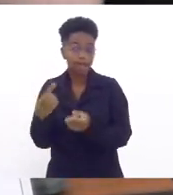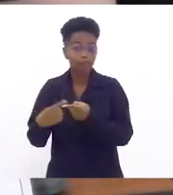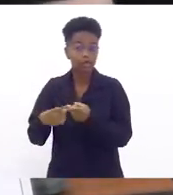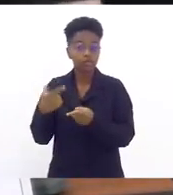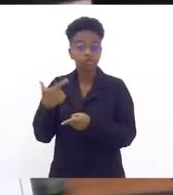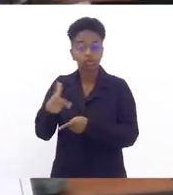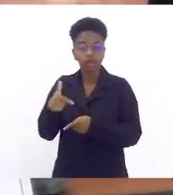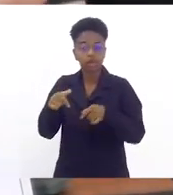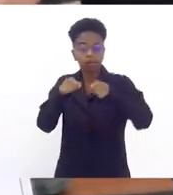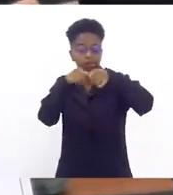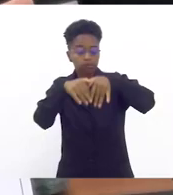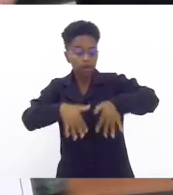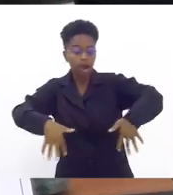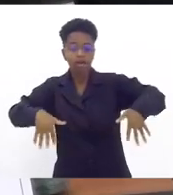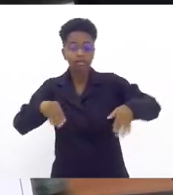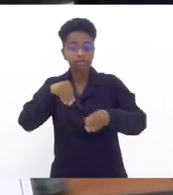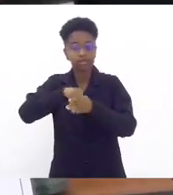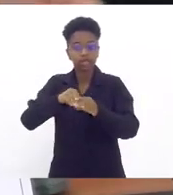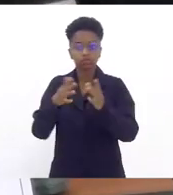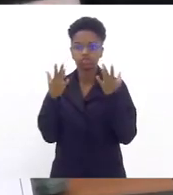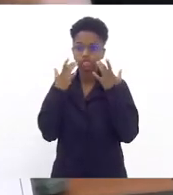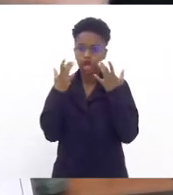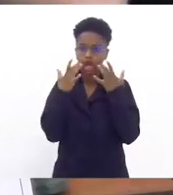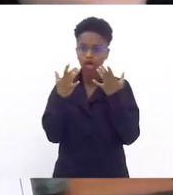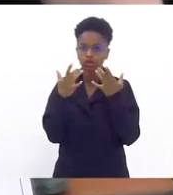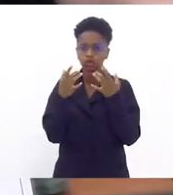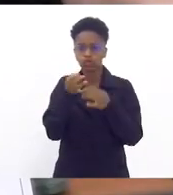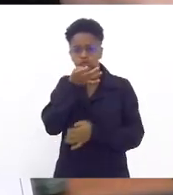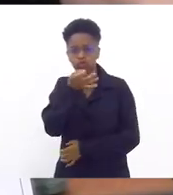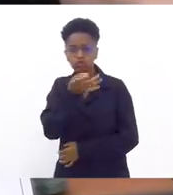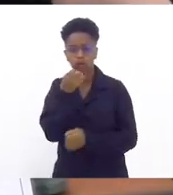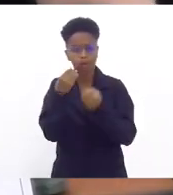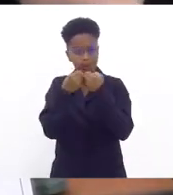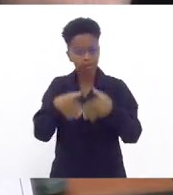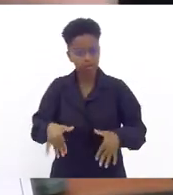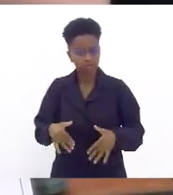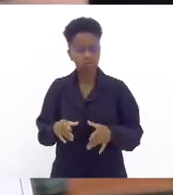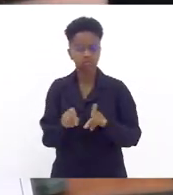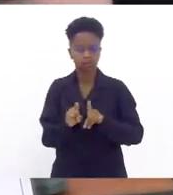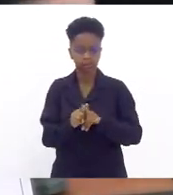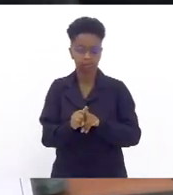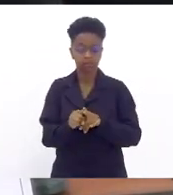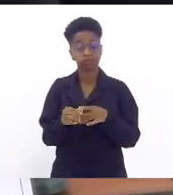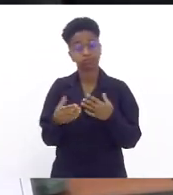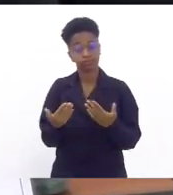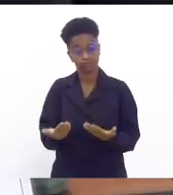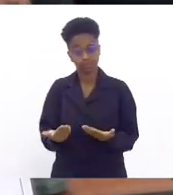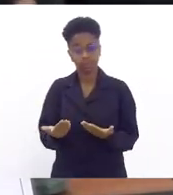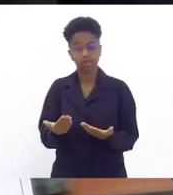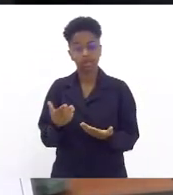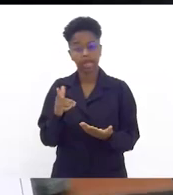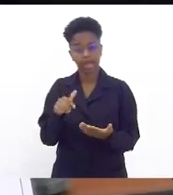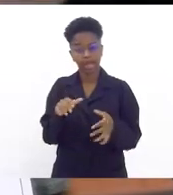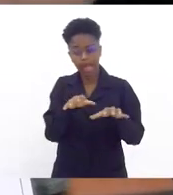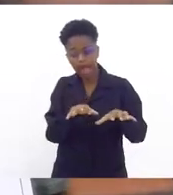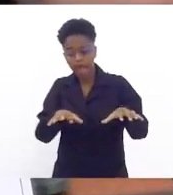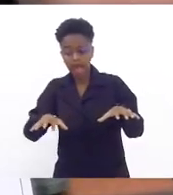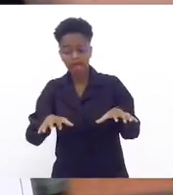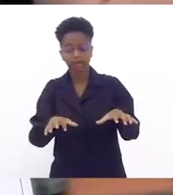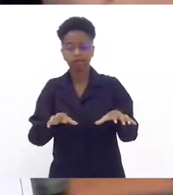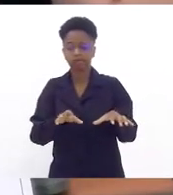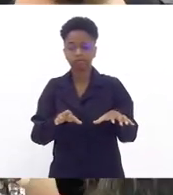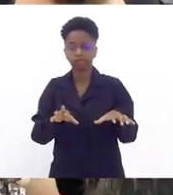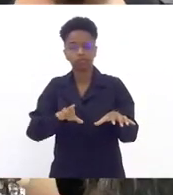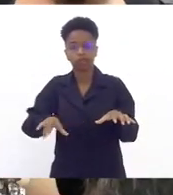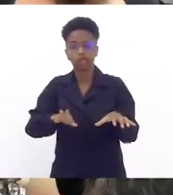uma cortina dentro de um teatro acústica prejudicada embora esse seja um anexo não tombado